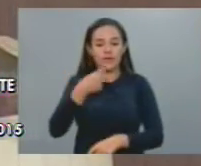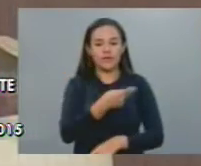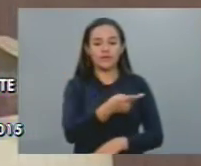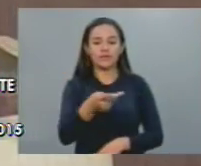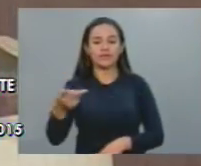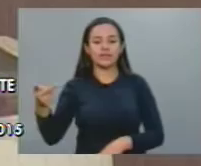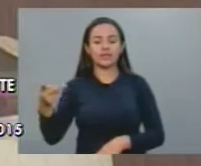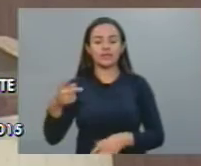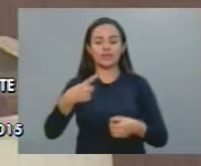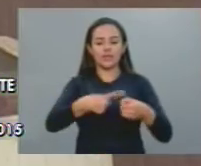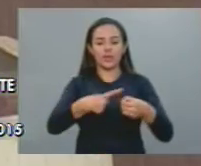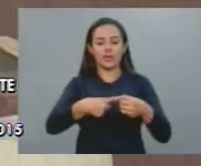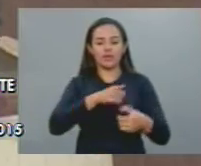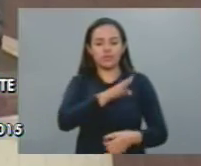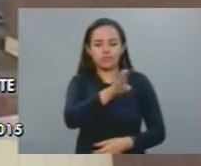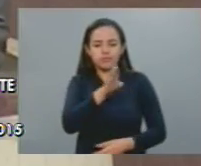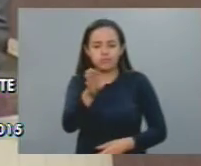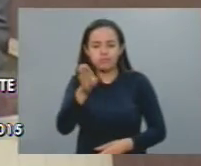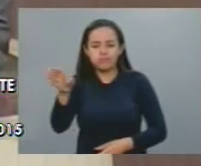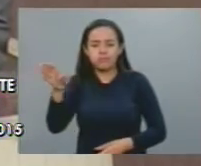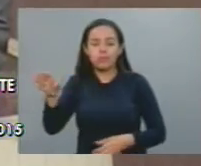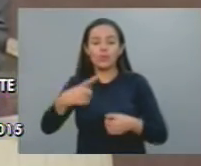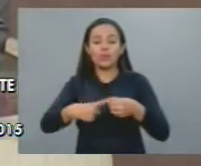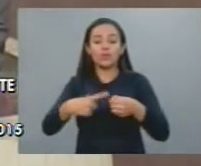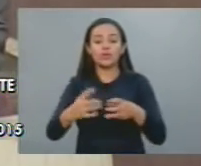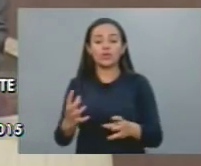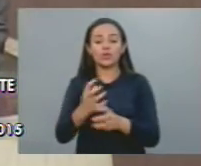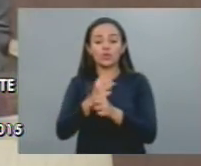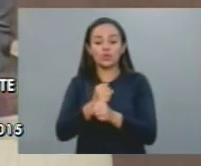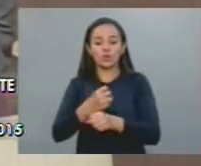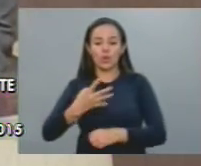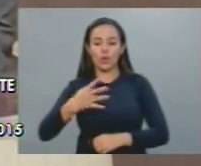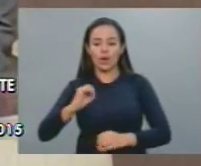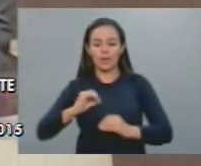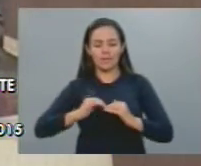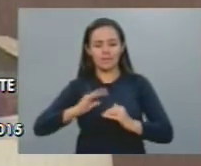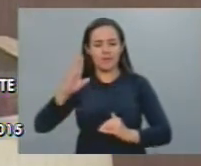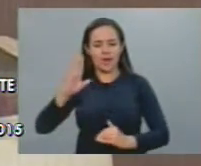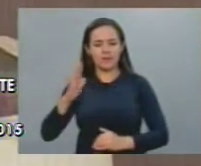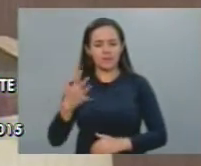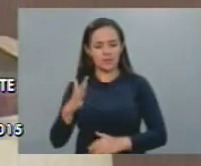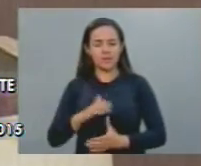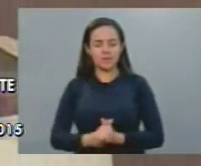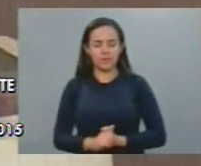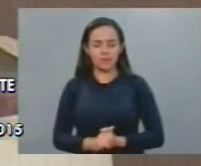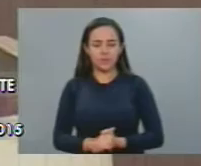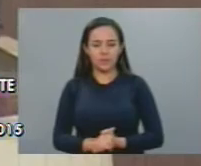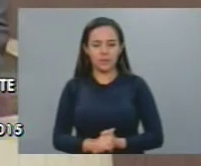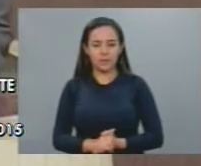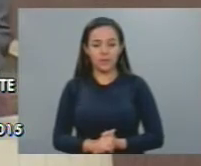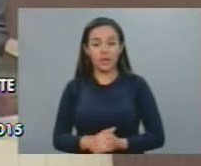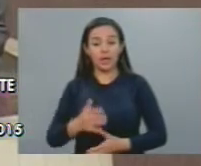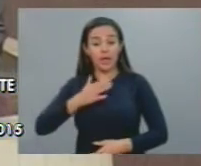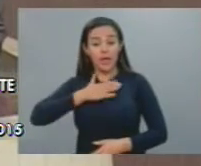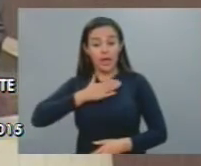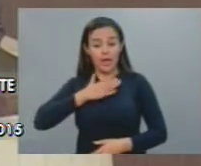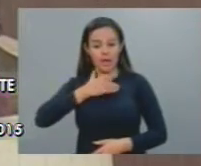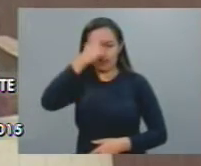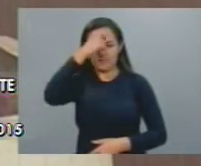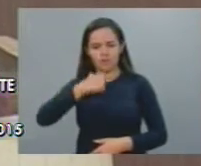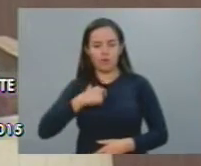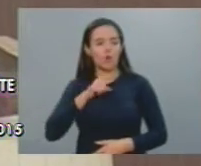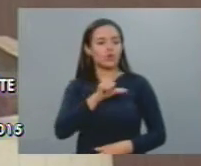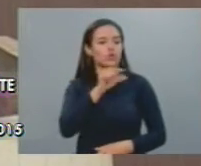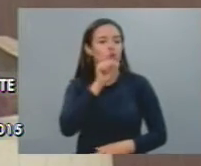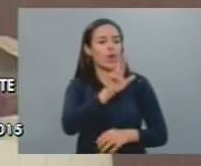40 municípios em todo o Ceará, e esse aqui eu queria uma especial atenção. Eu não sou um parlamentar que tem uma região. Exatamente